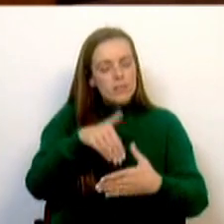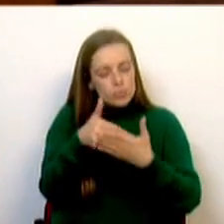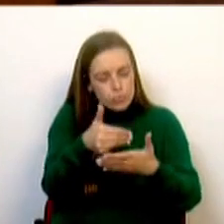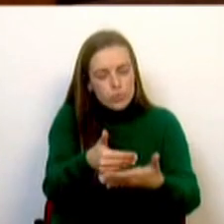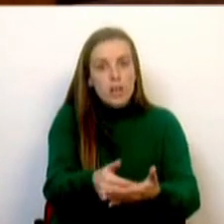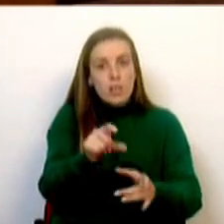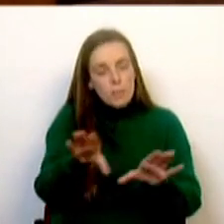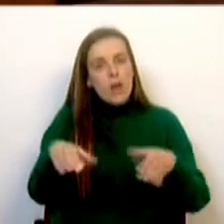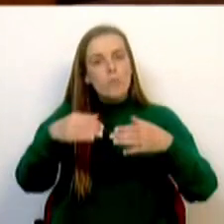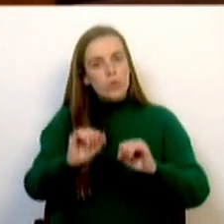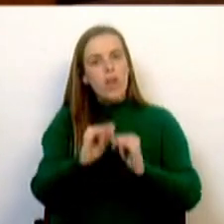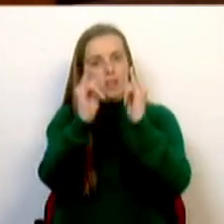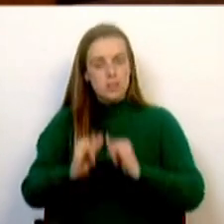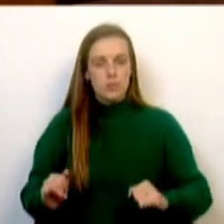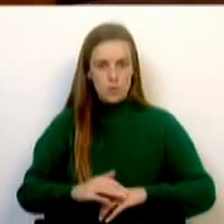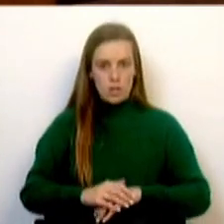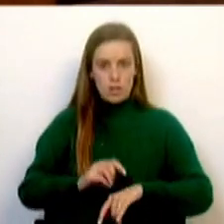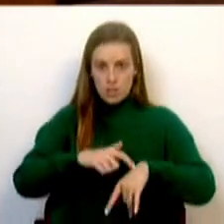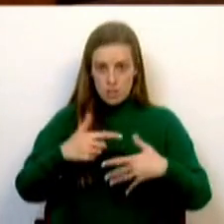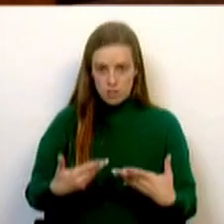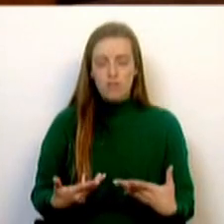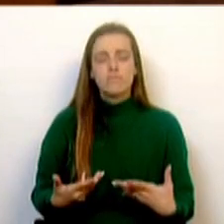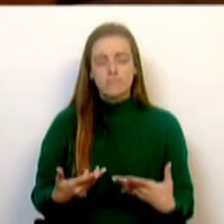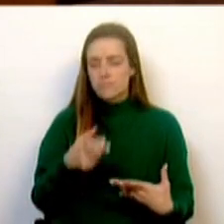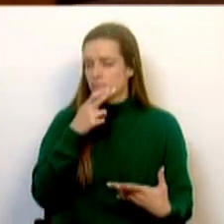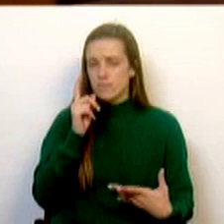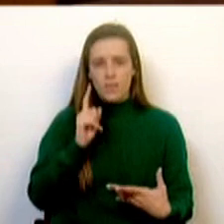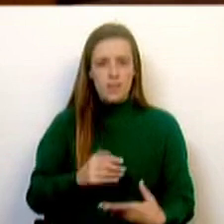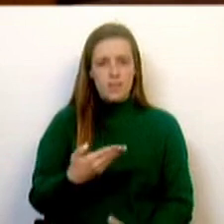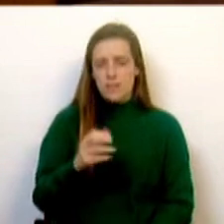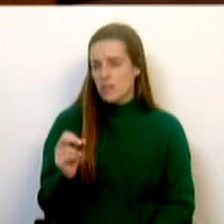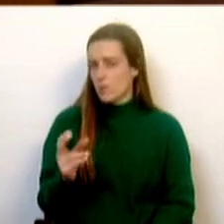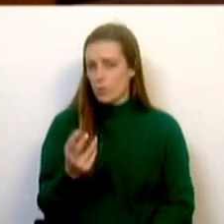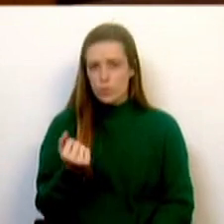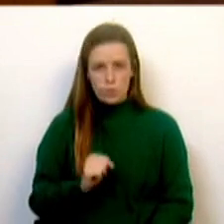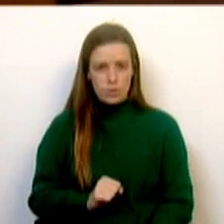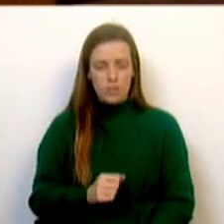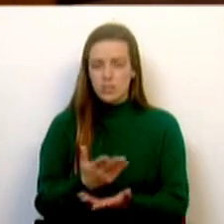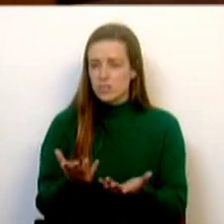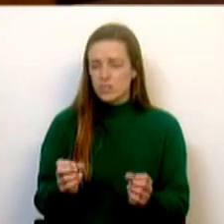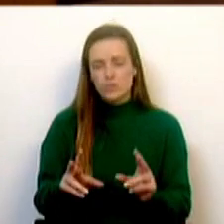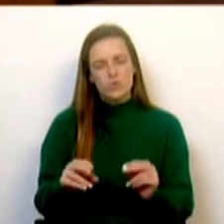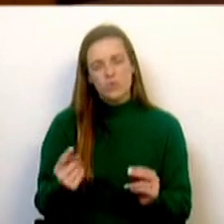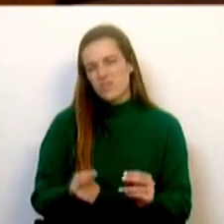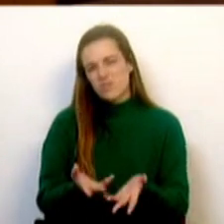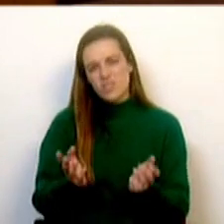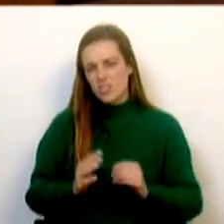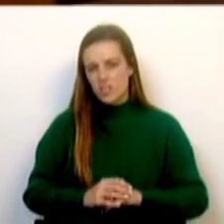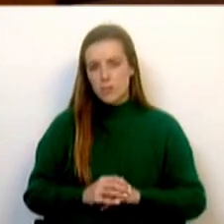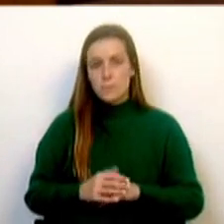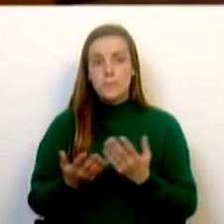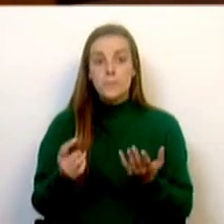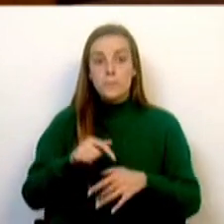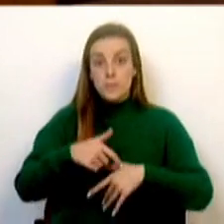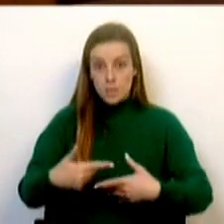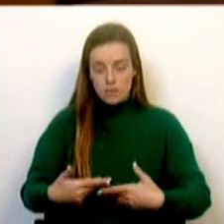comunidade internacional. E assim chegamos ao trágico dia 7 de outubro que nunca deveria ter acontecido.